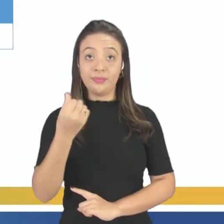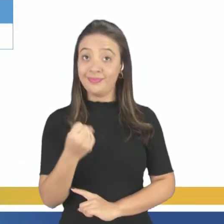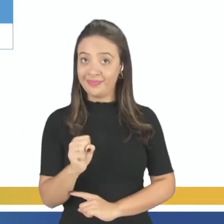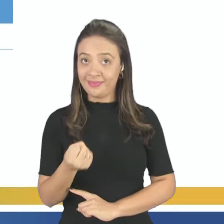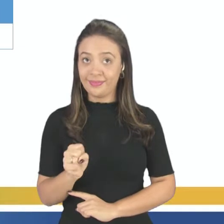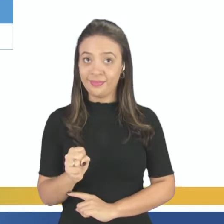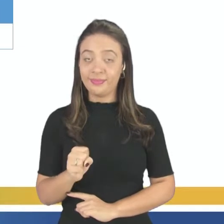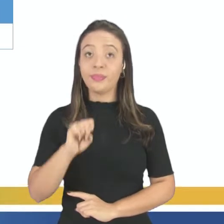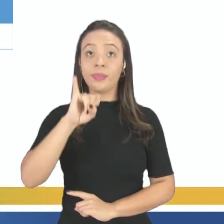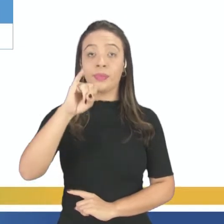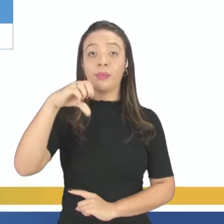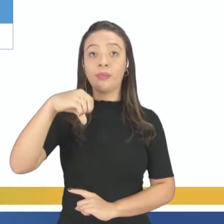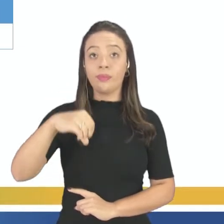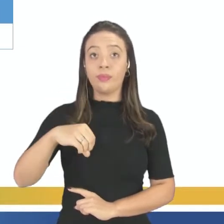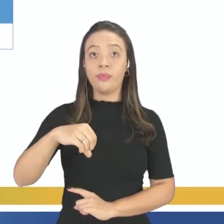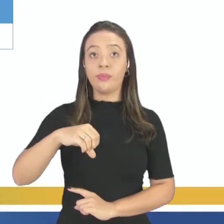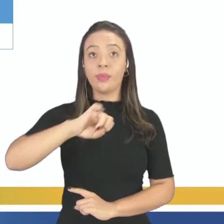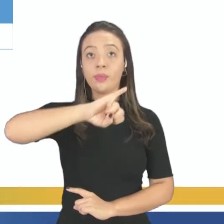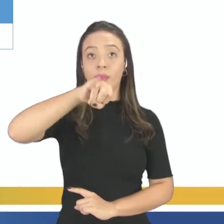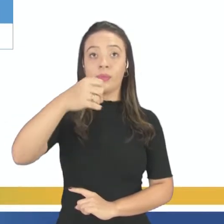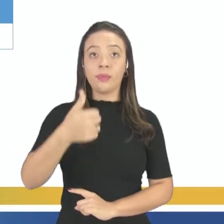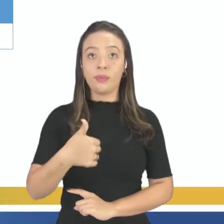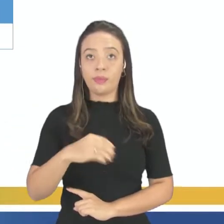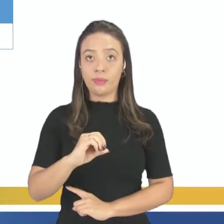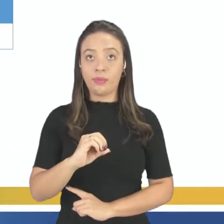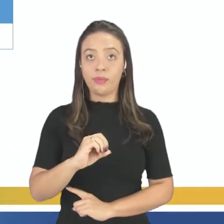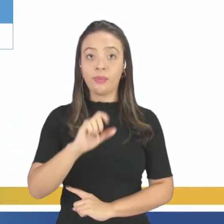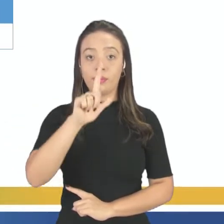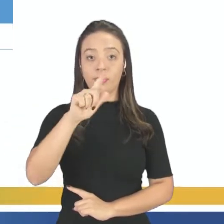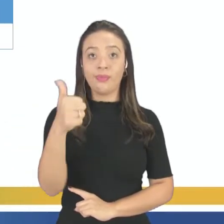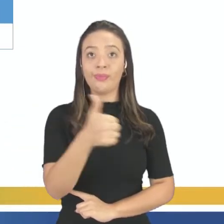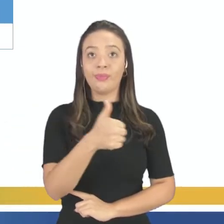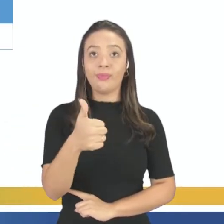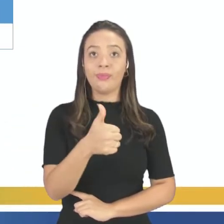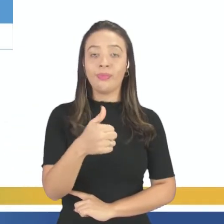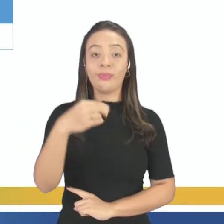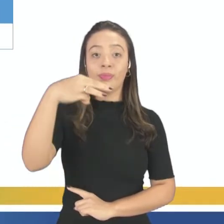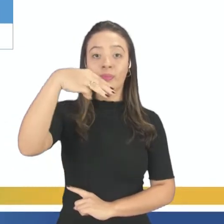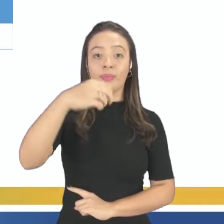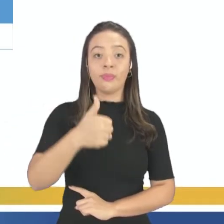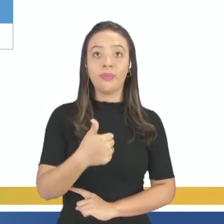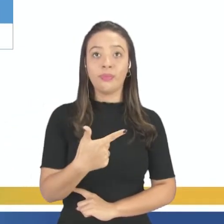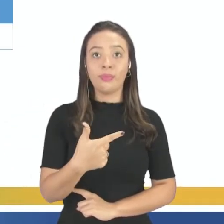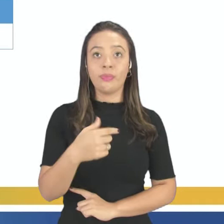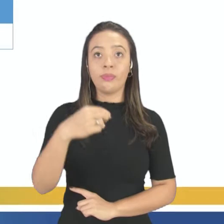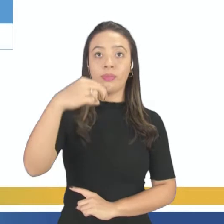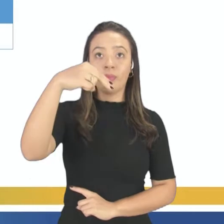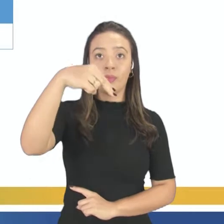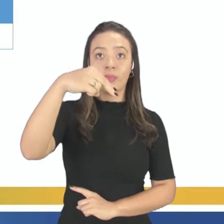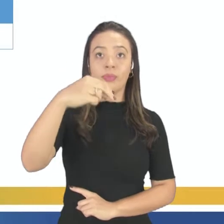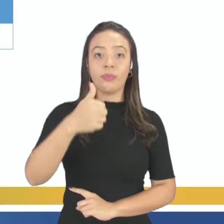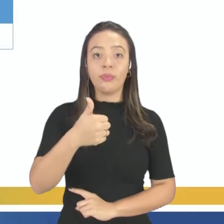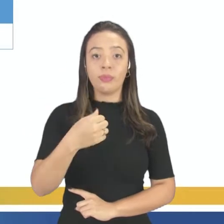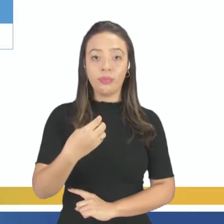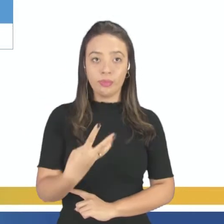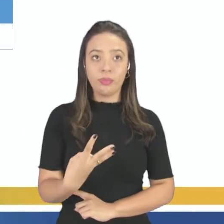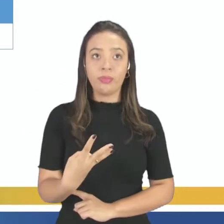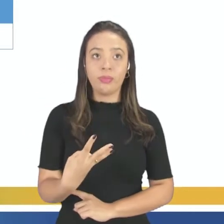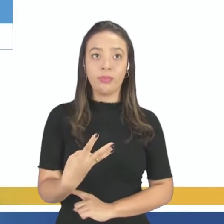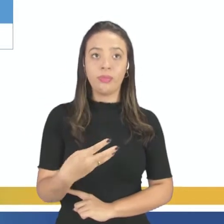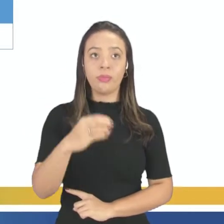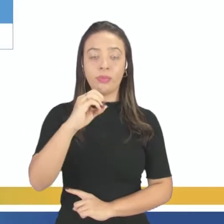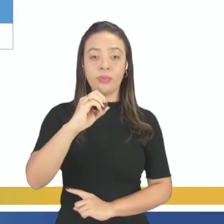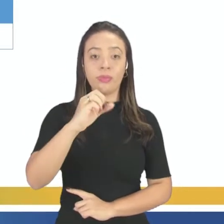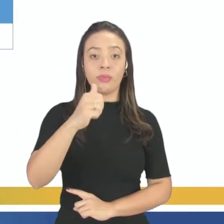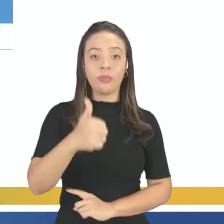8, I 9, J 10, L 11, M 12, N 13,